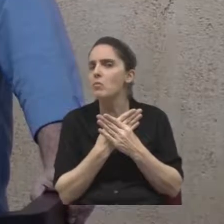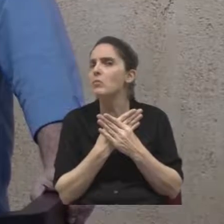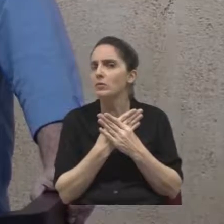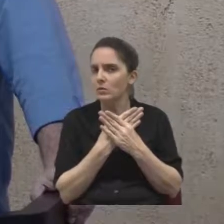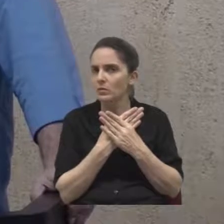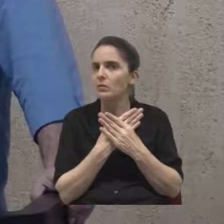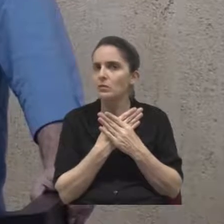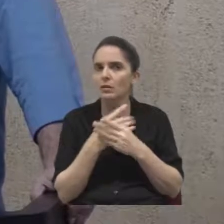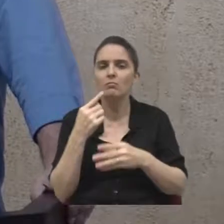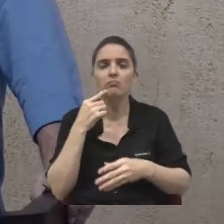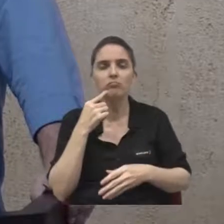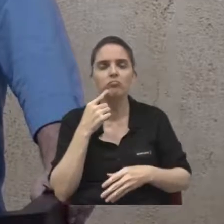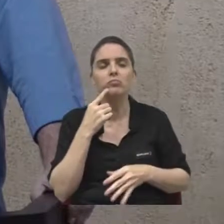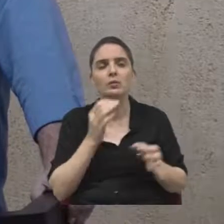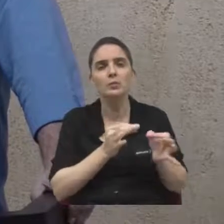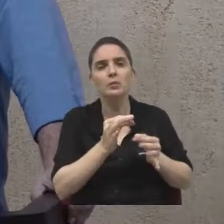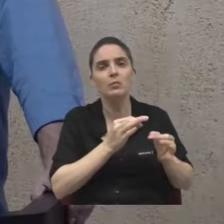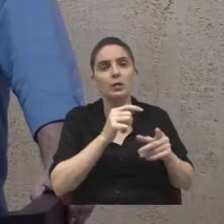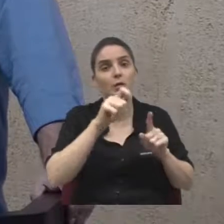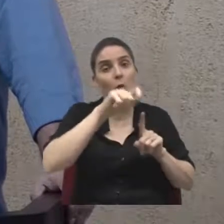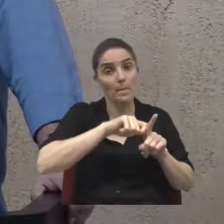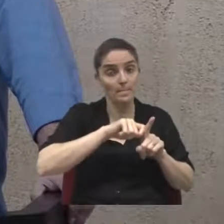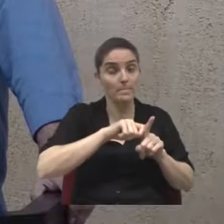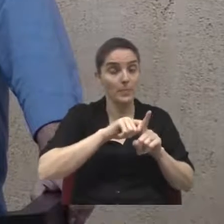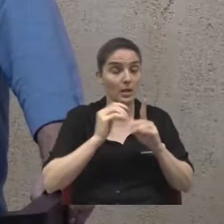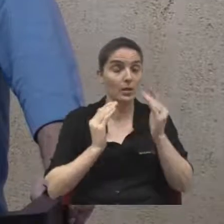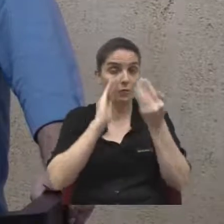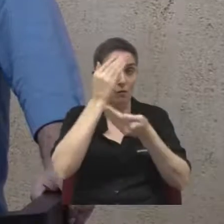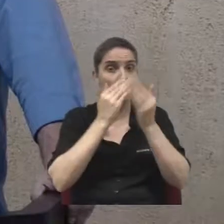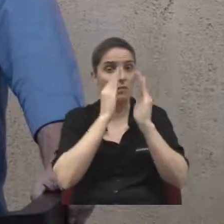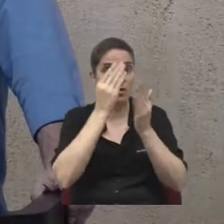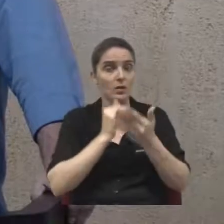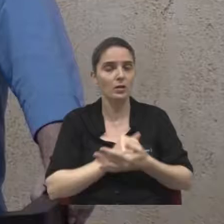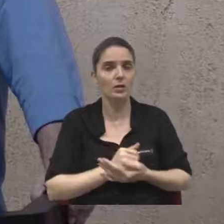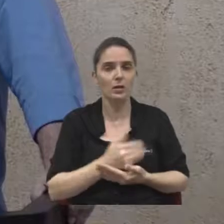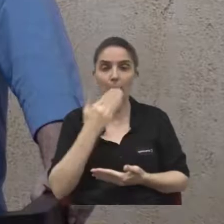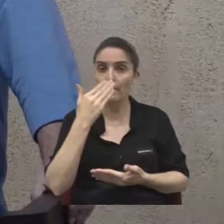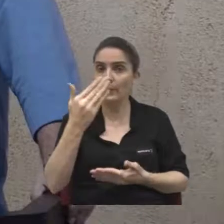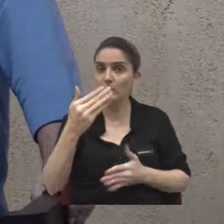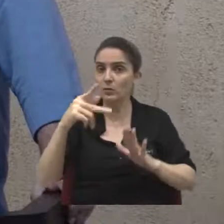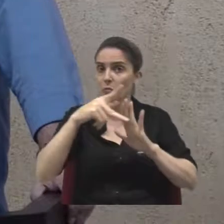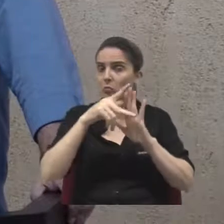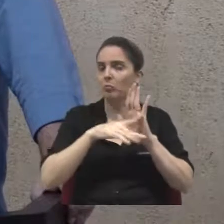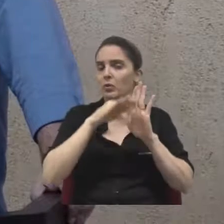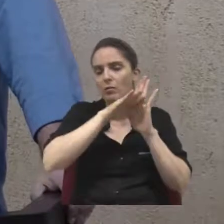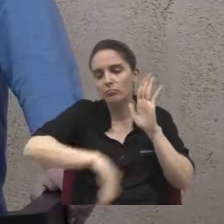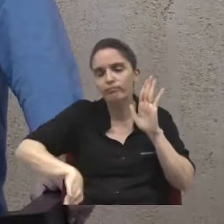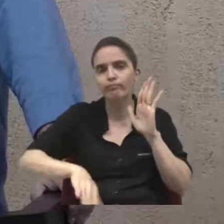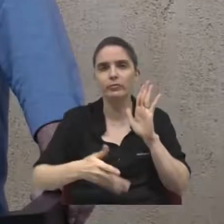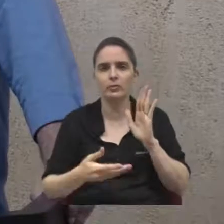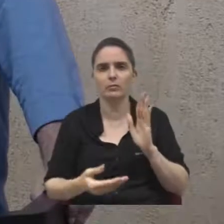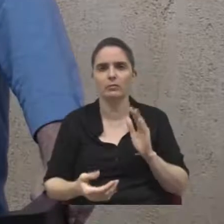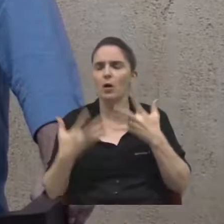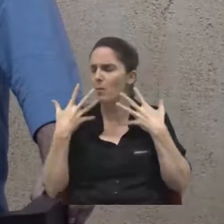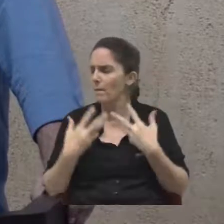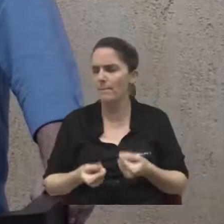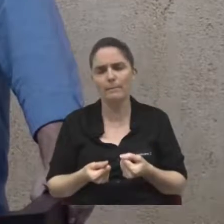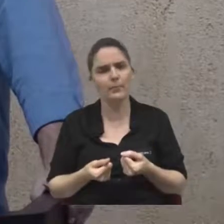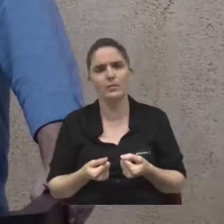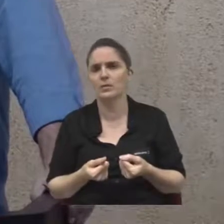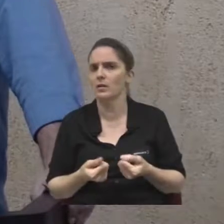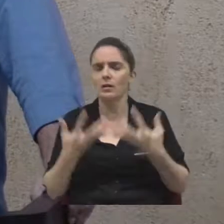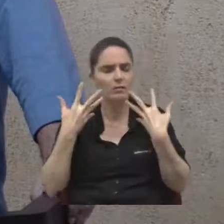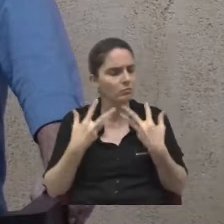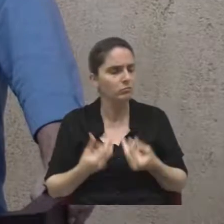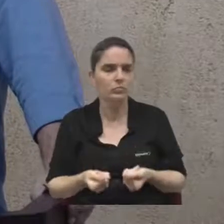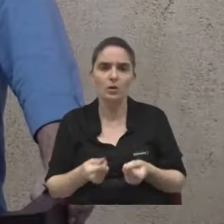fui em fevereiro, e pedi para que seja derrubada essa portaria, porque é inadmissível. É inadmissível. O povo